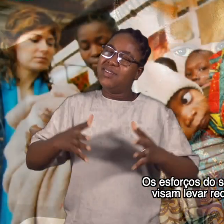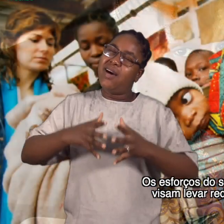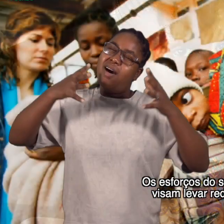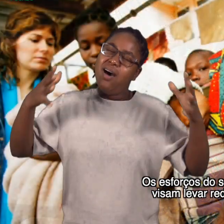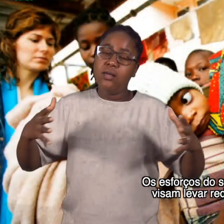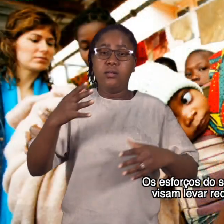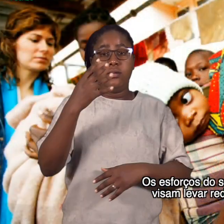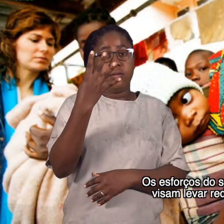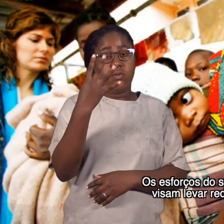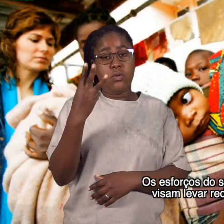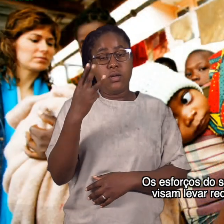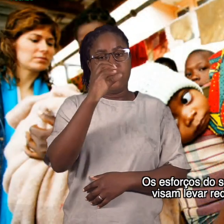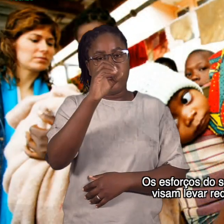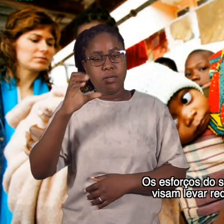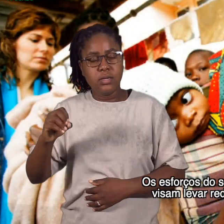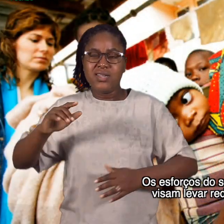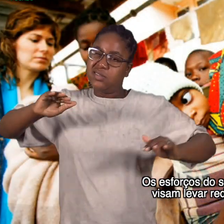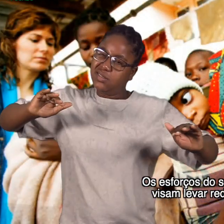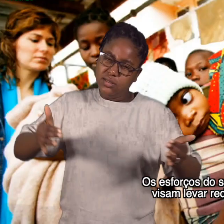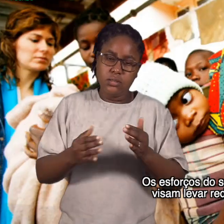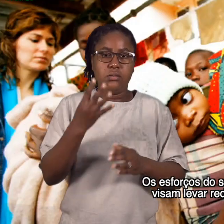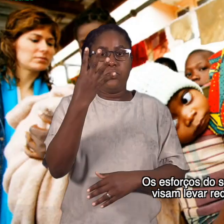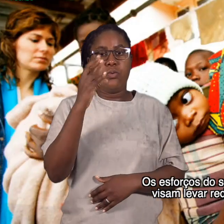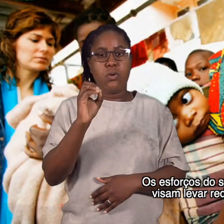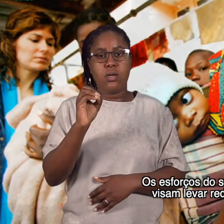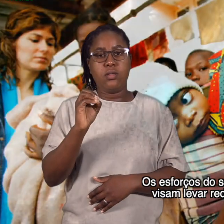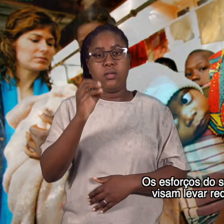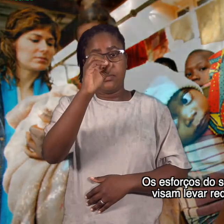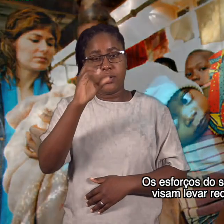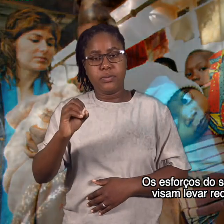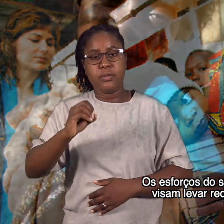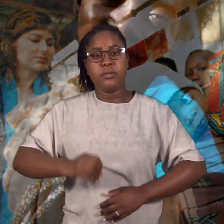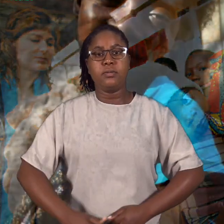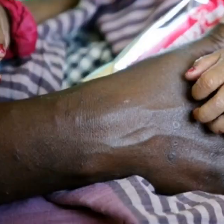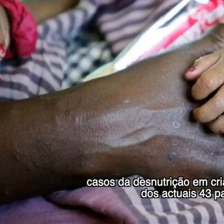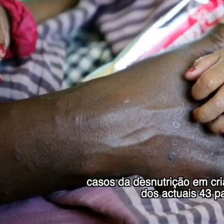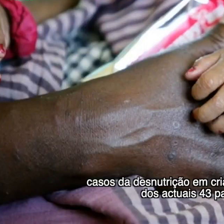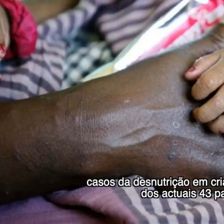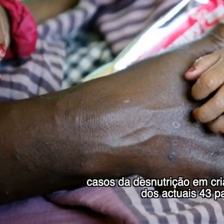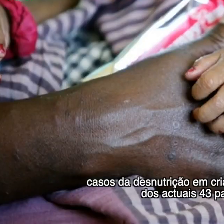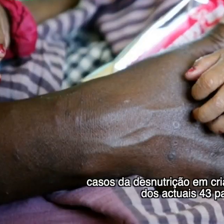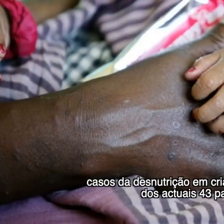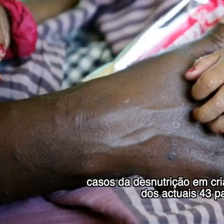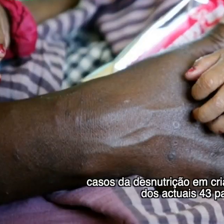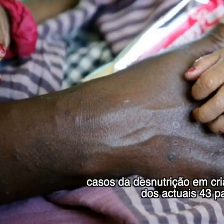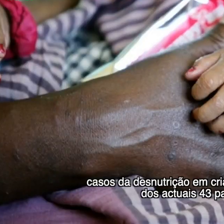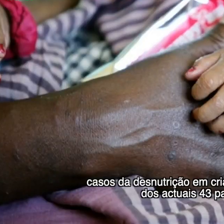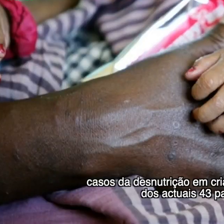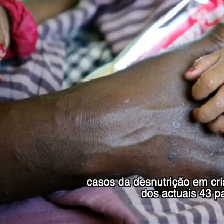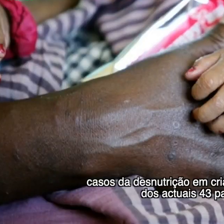setor da saúde visam levar e reduzir até 2021 os casos da